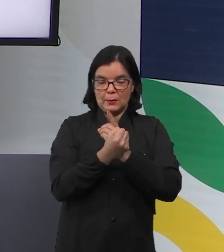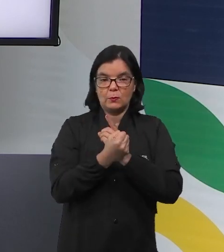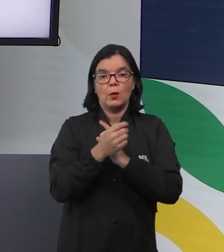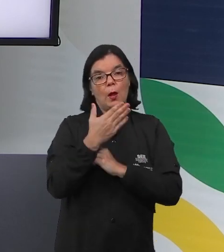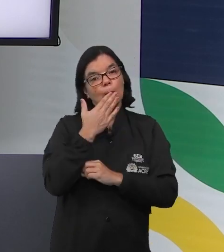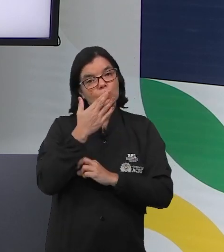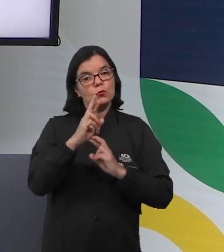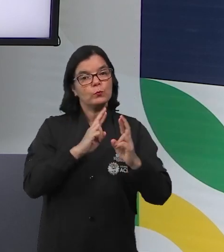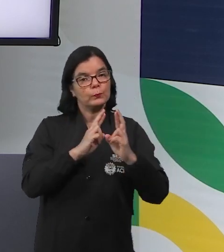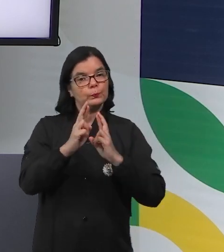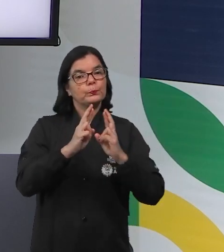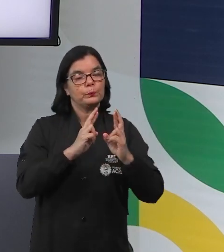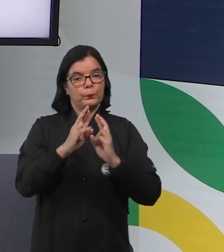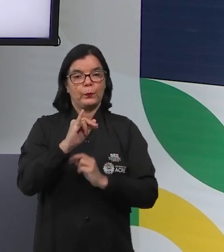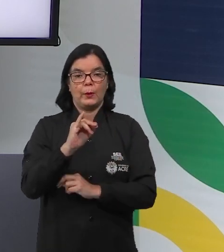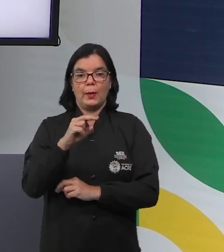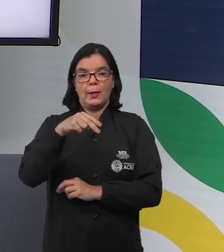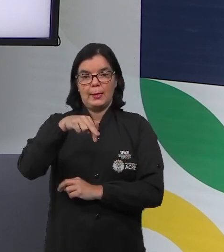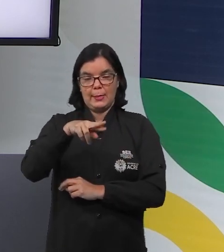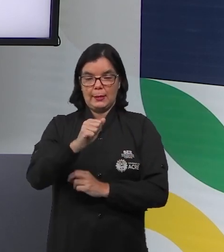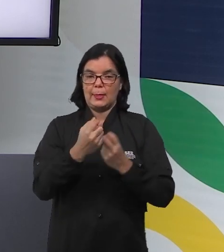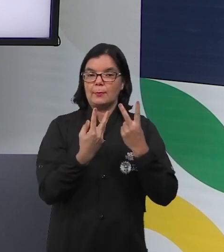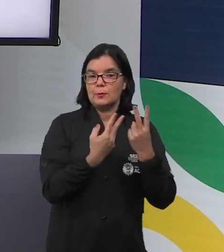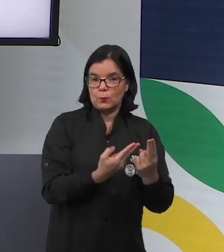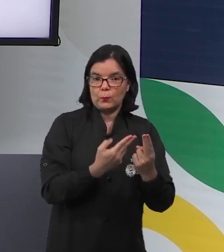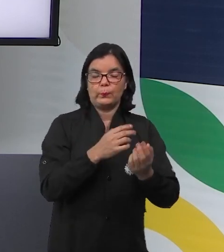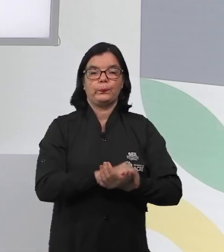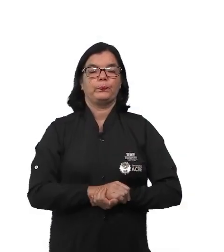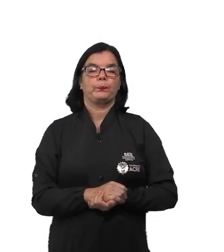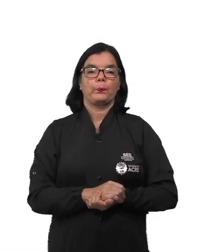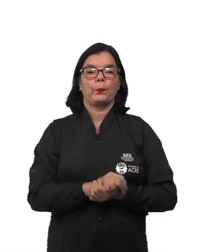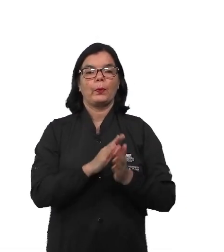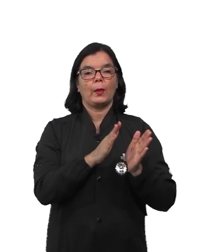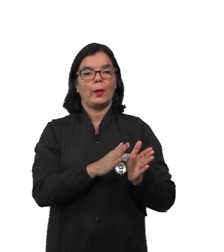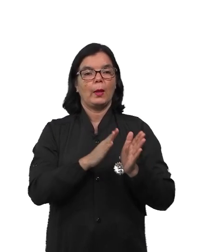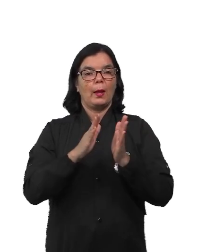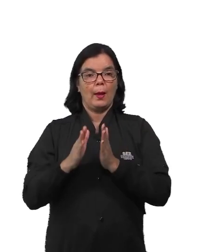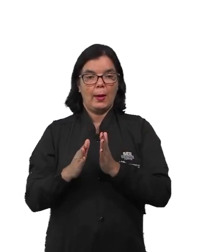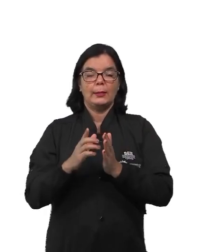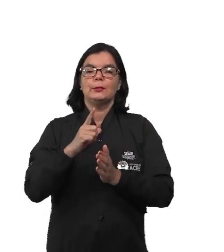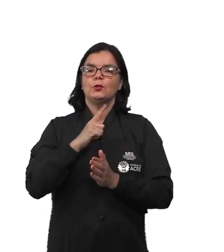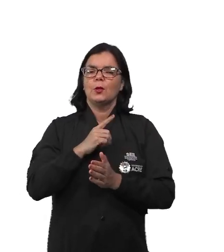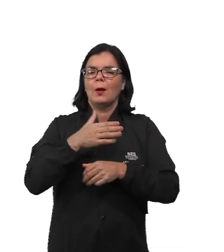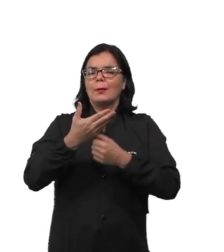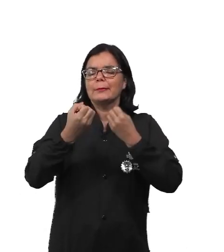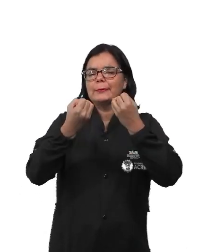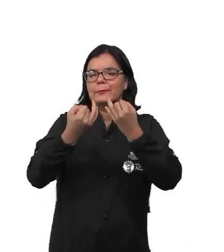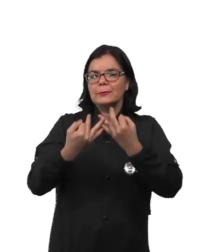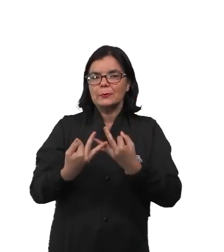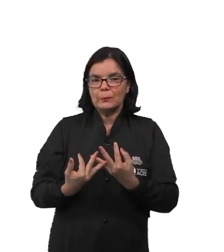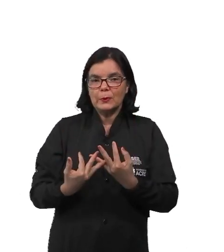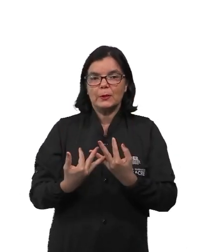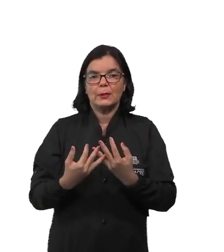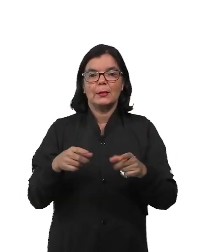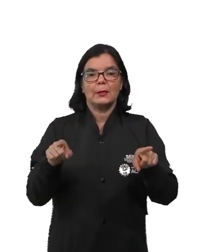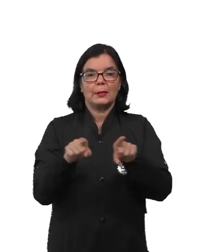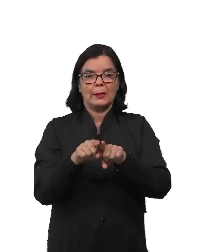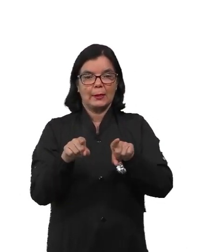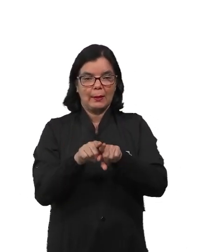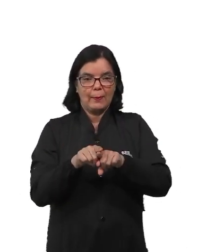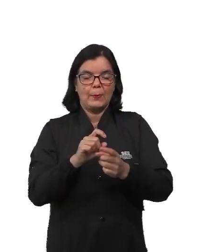um tipo de relação entre as mesmas espécies, tá certo? Continuando aqui, ó, a gente já começa entrando